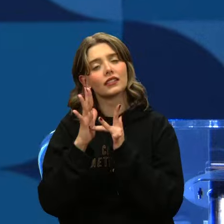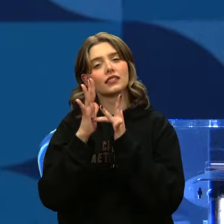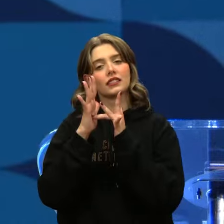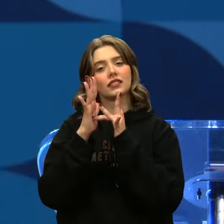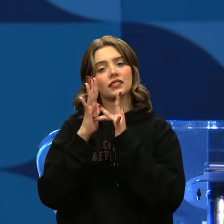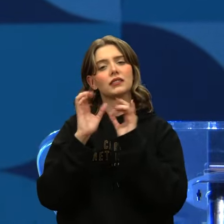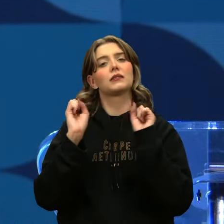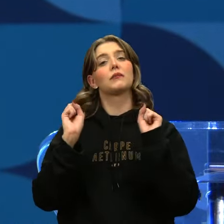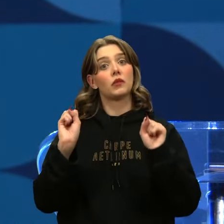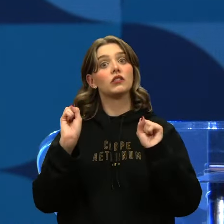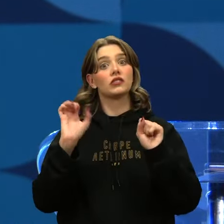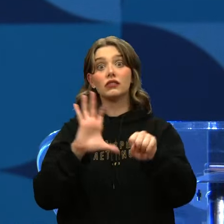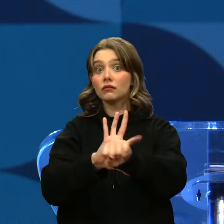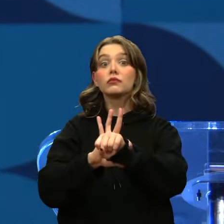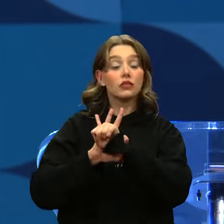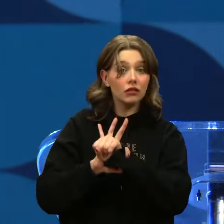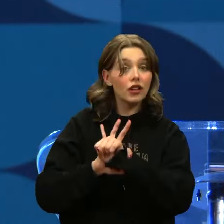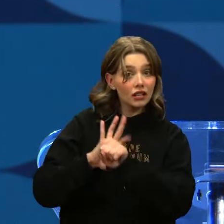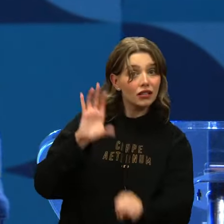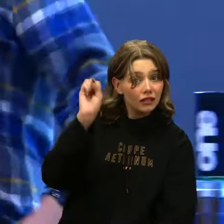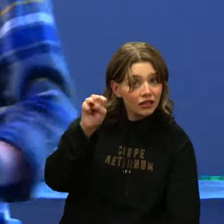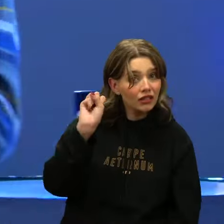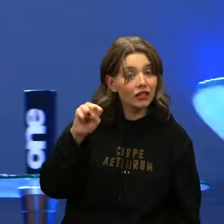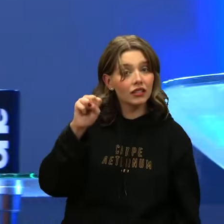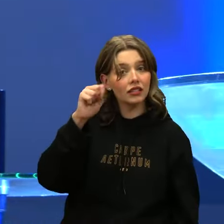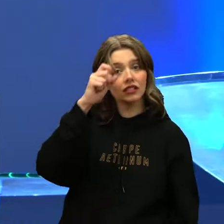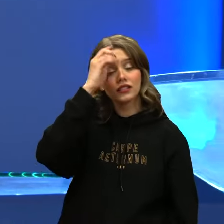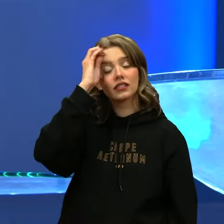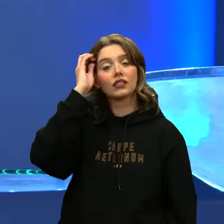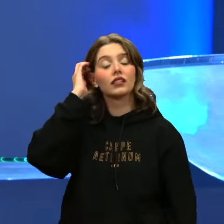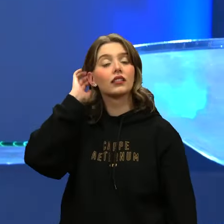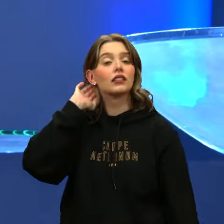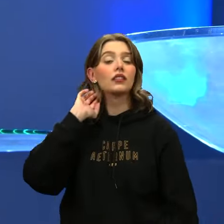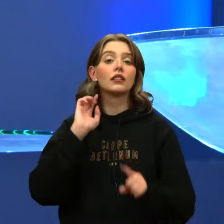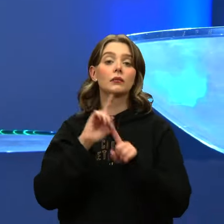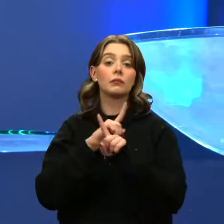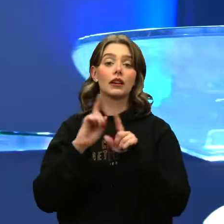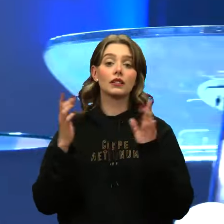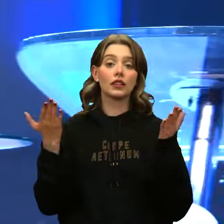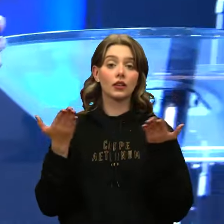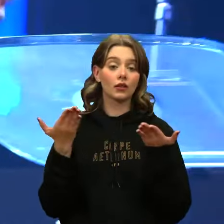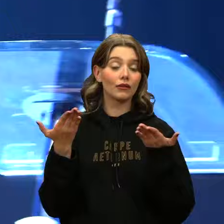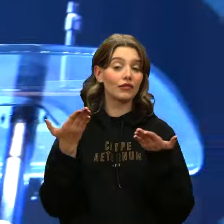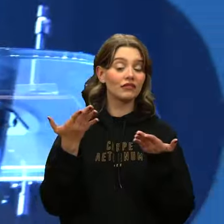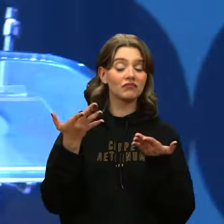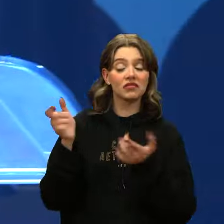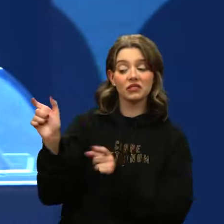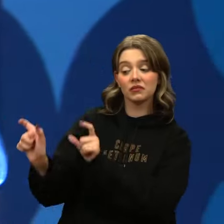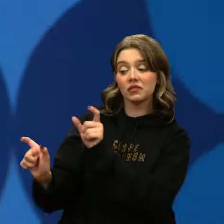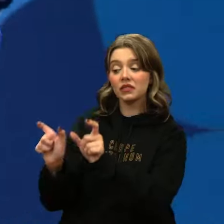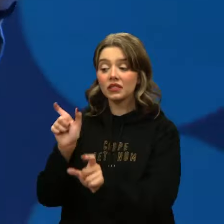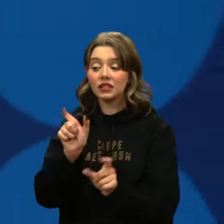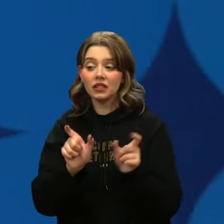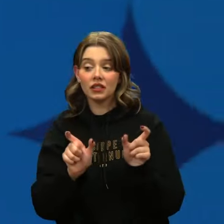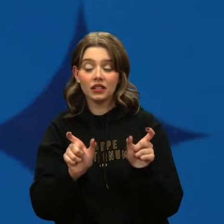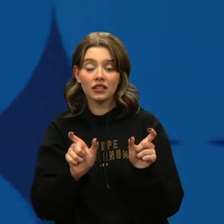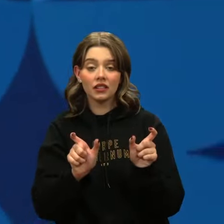essa segurança, essa convicção. Mas agora, existem alguns aqui que o Senhor com as